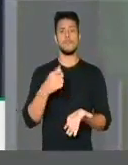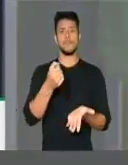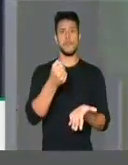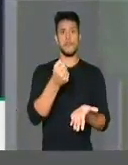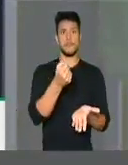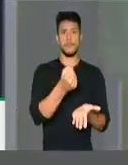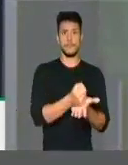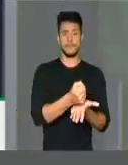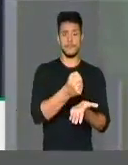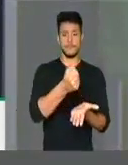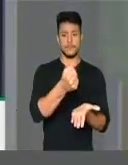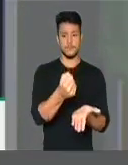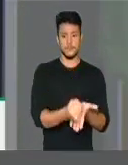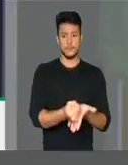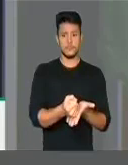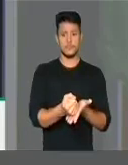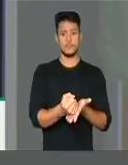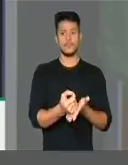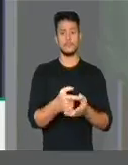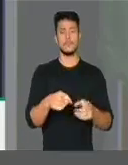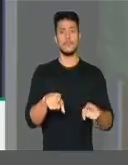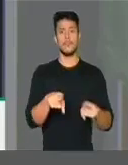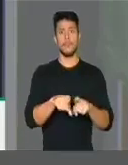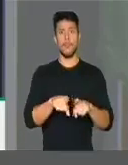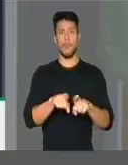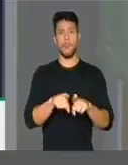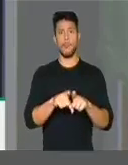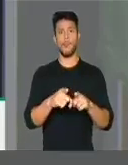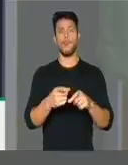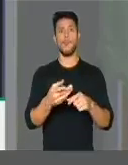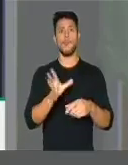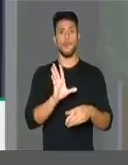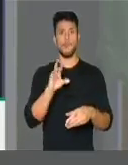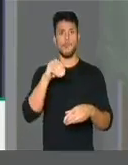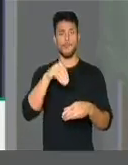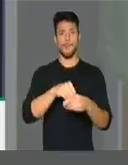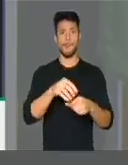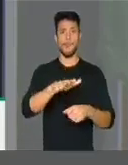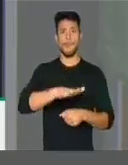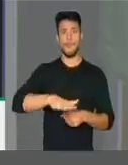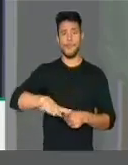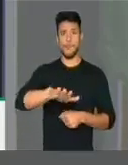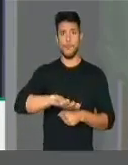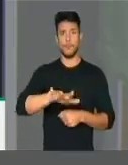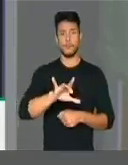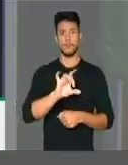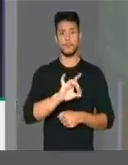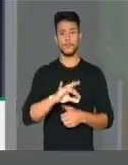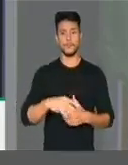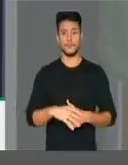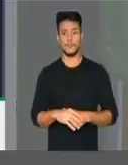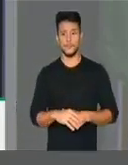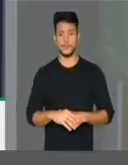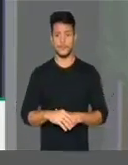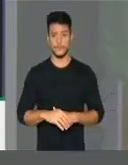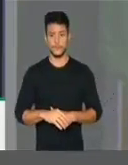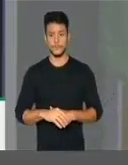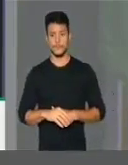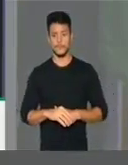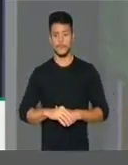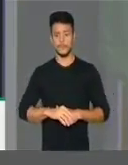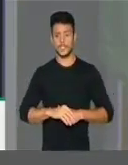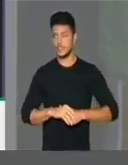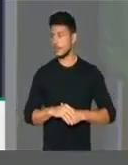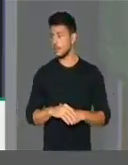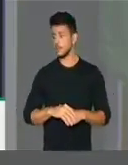com produtores de biocombustíveis instalado nas áreas da Superintendência de Desenvolvimento